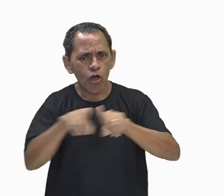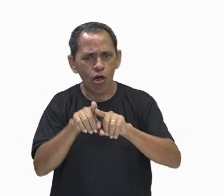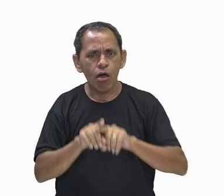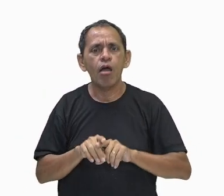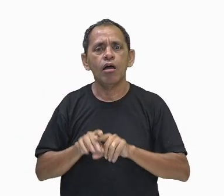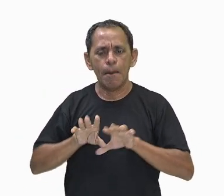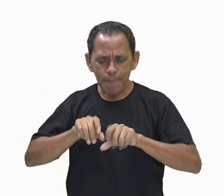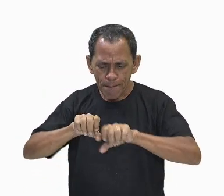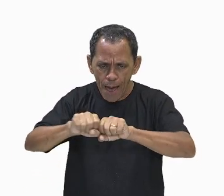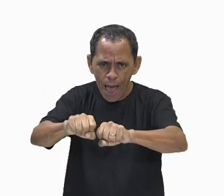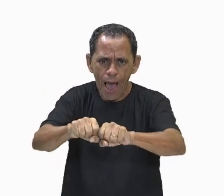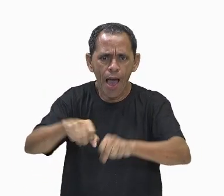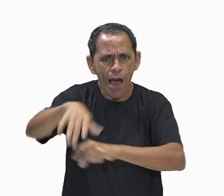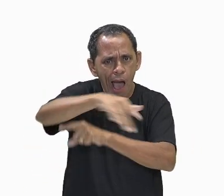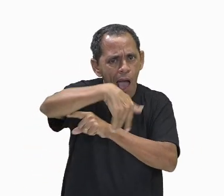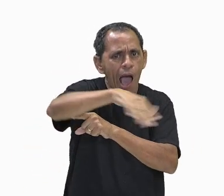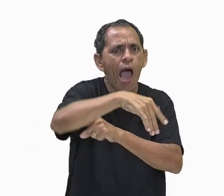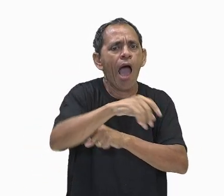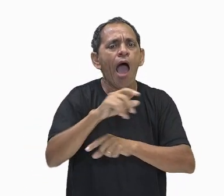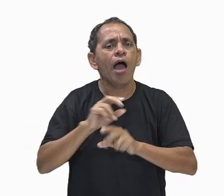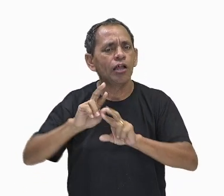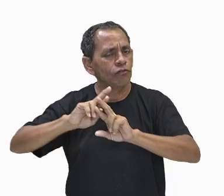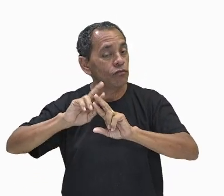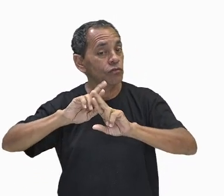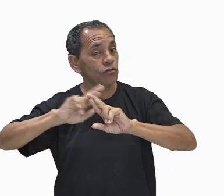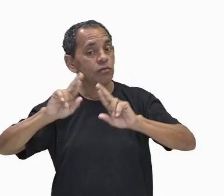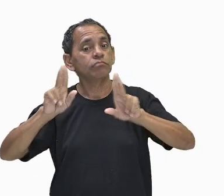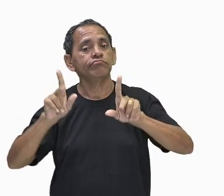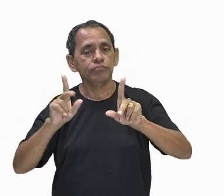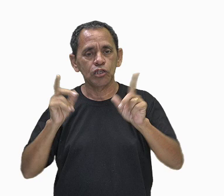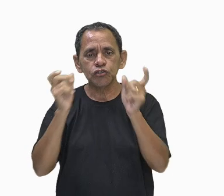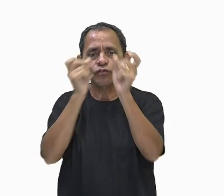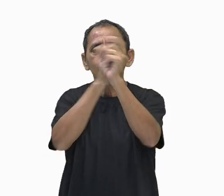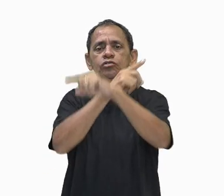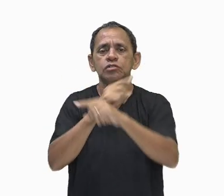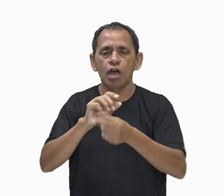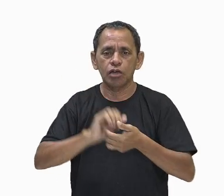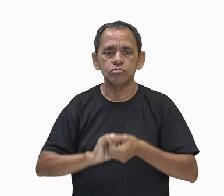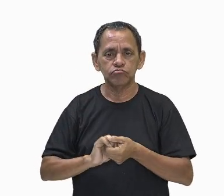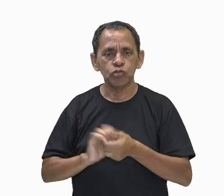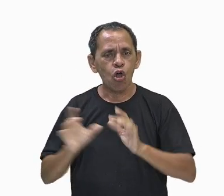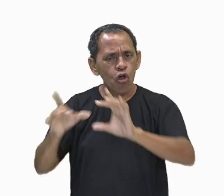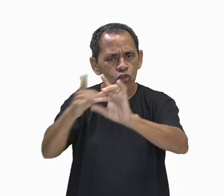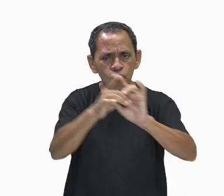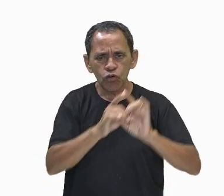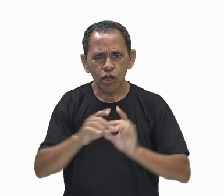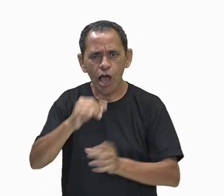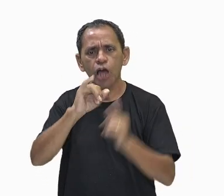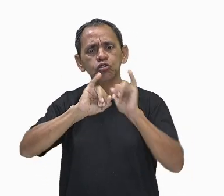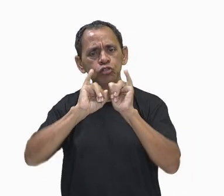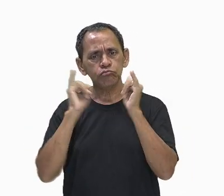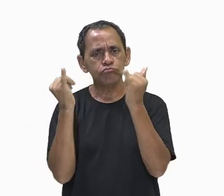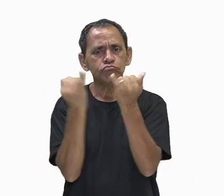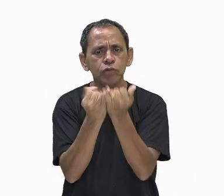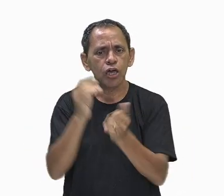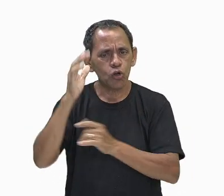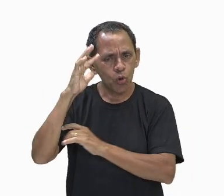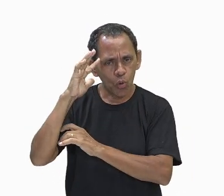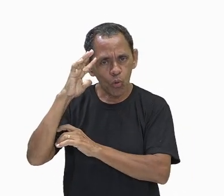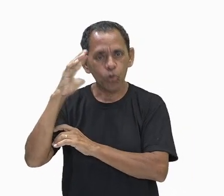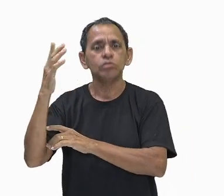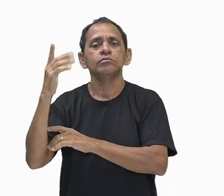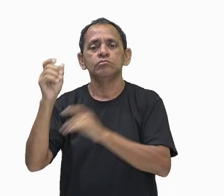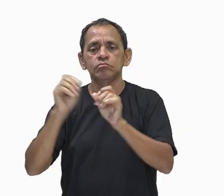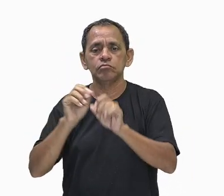território dificultaram a formação de um império duradouro e unificado, como ocorreu então no Egito,